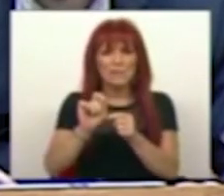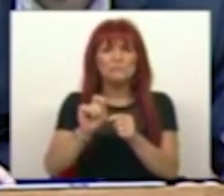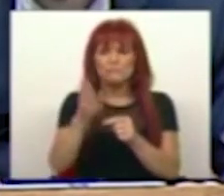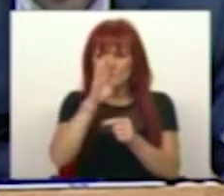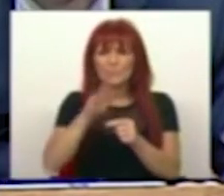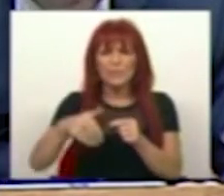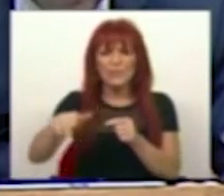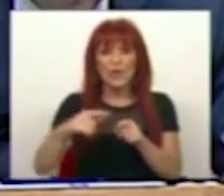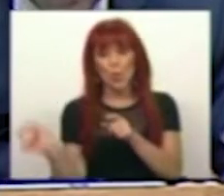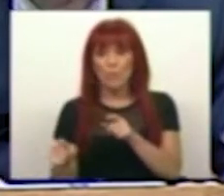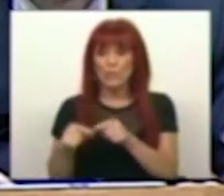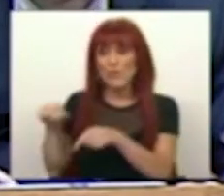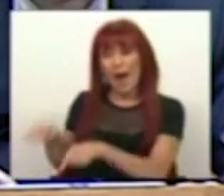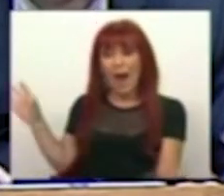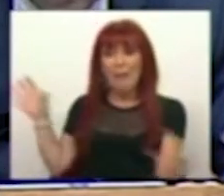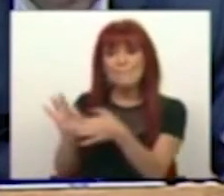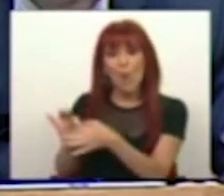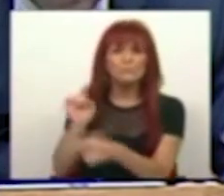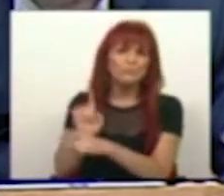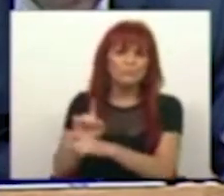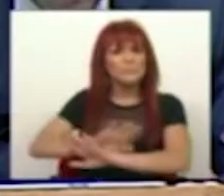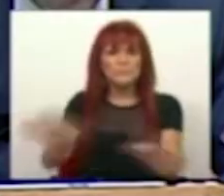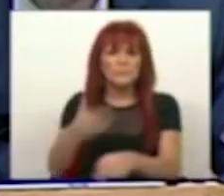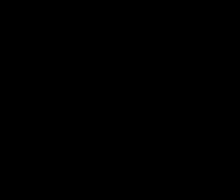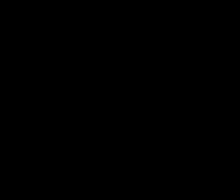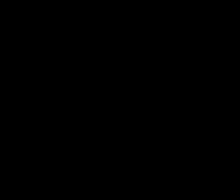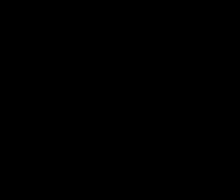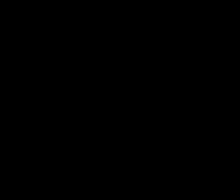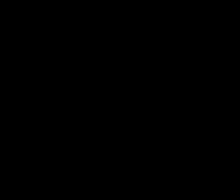executada com os fundos que lhe estão adstritos. Muito obrigado, Sr. Deputado.